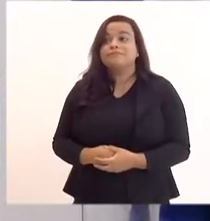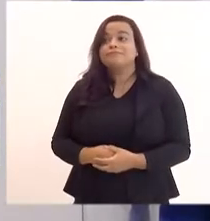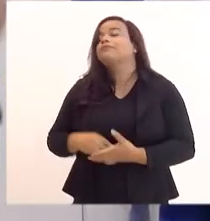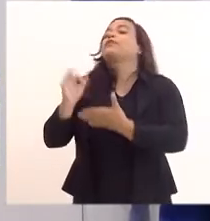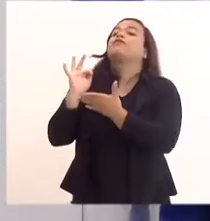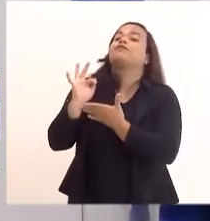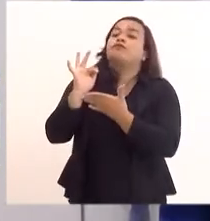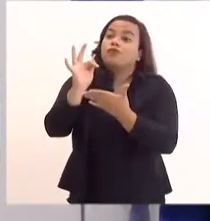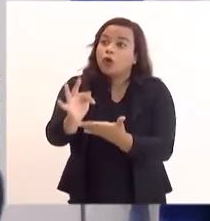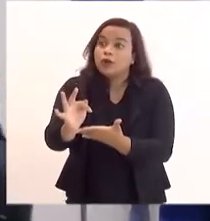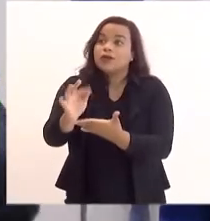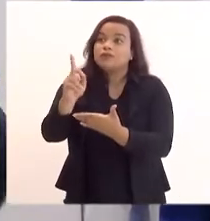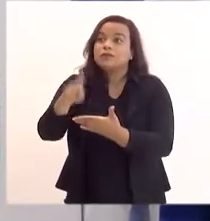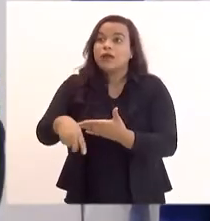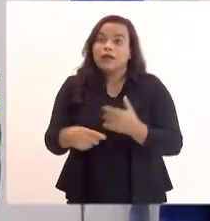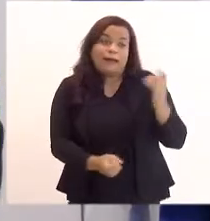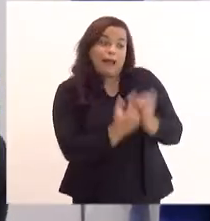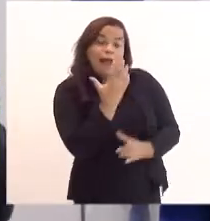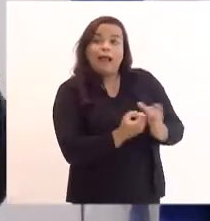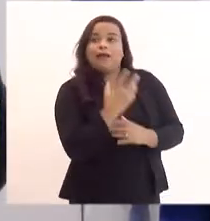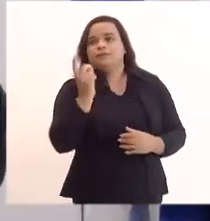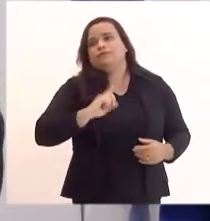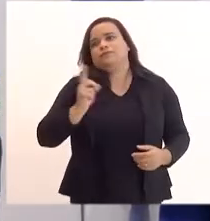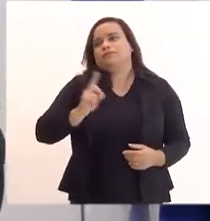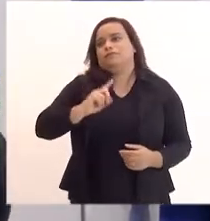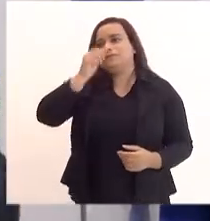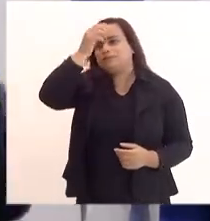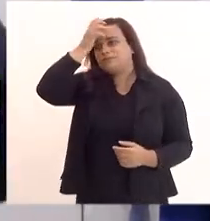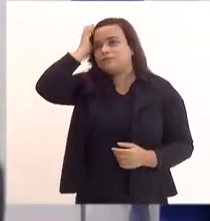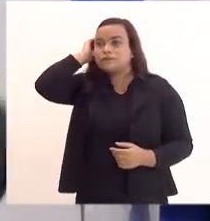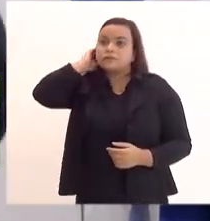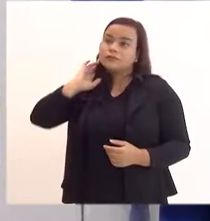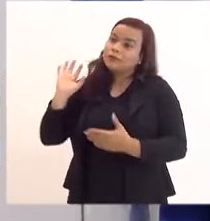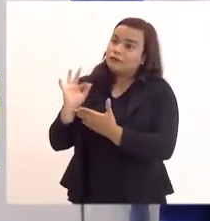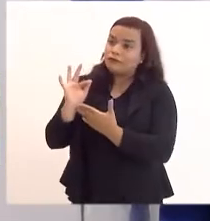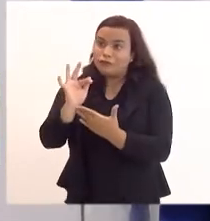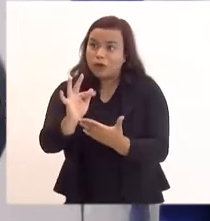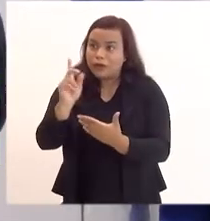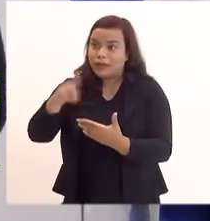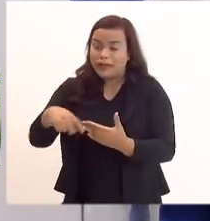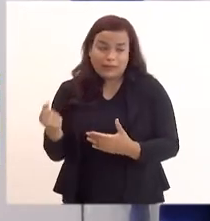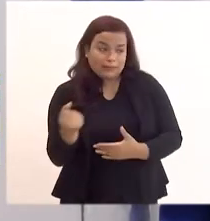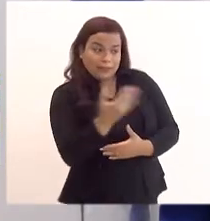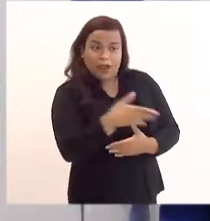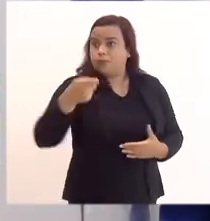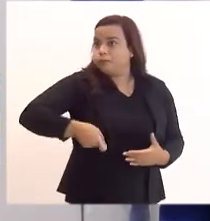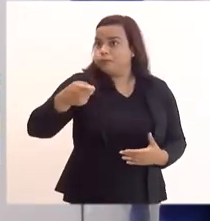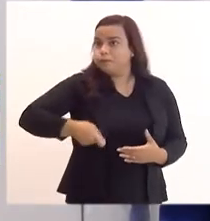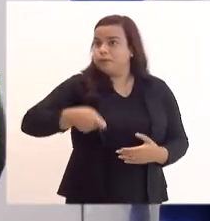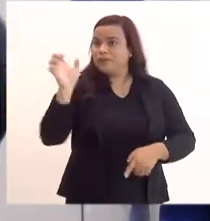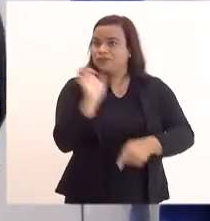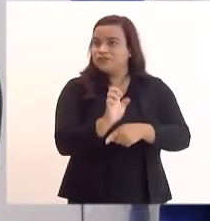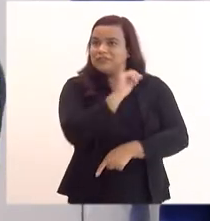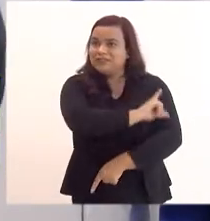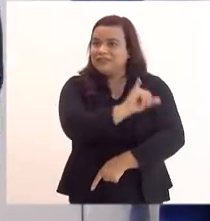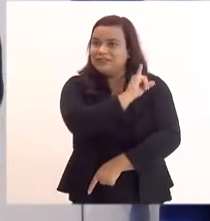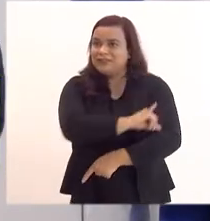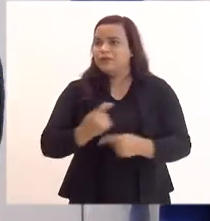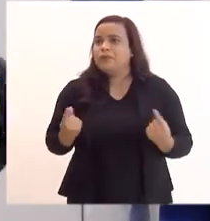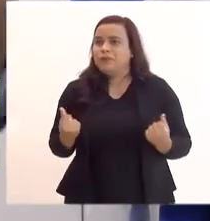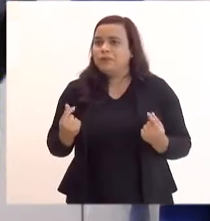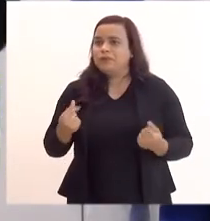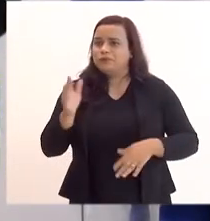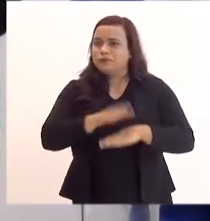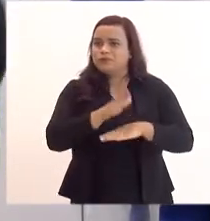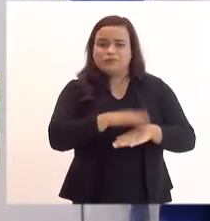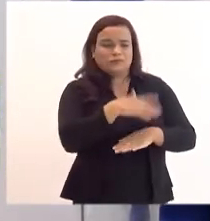sem poder produzir. Fornecer significa impor ao Estado a obrigatoriedade a um custo do Estado.